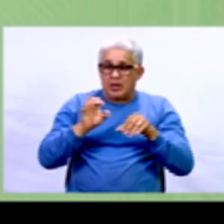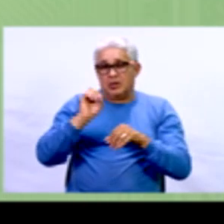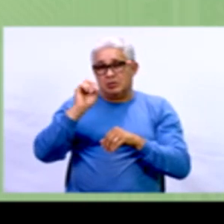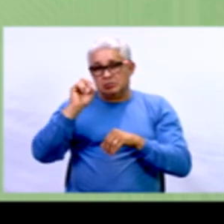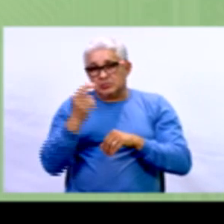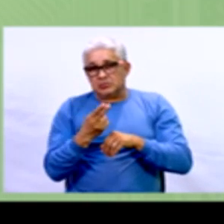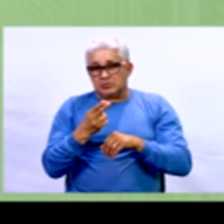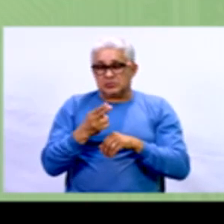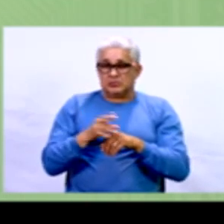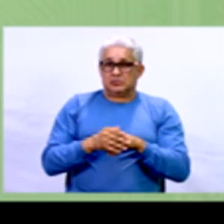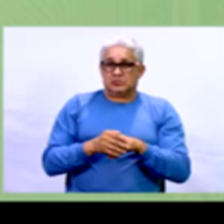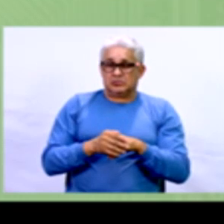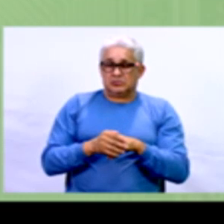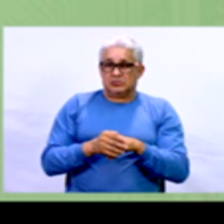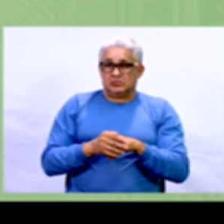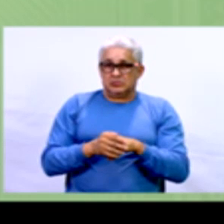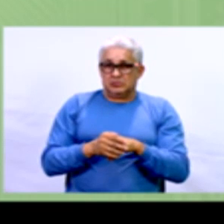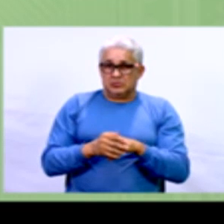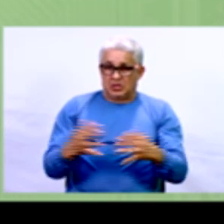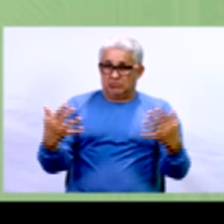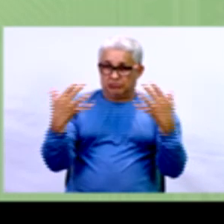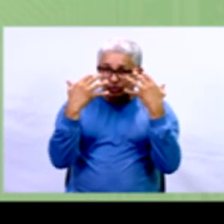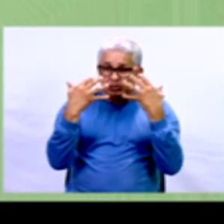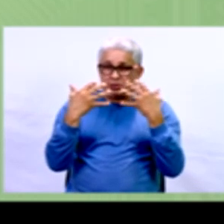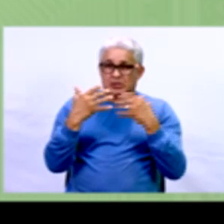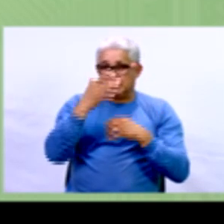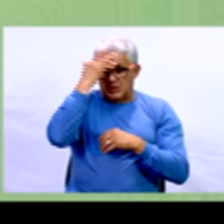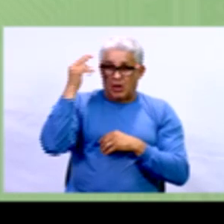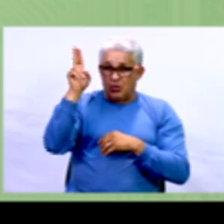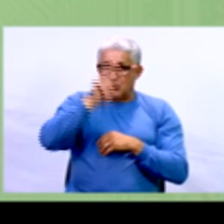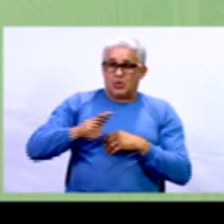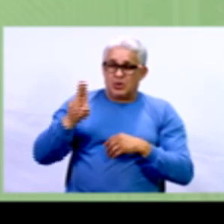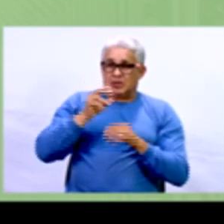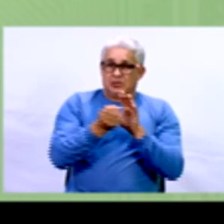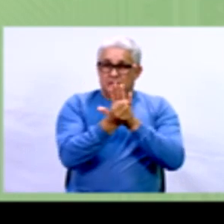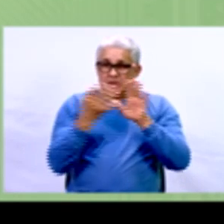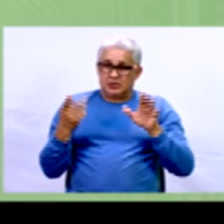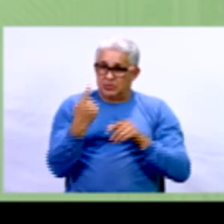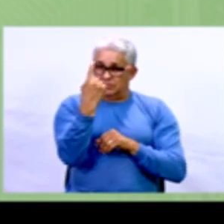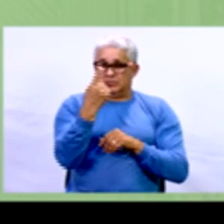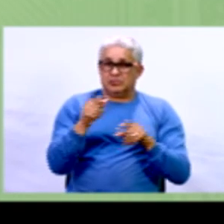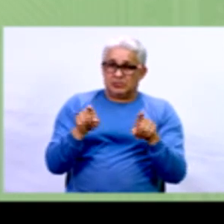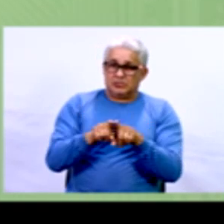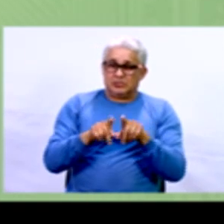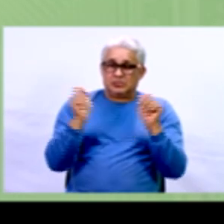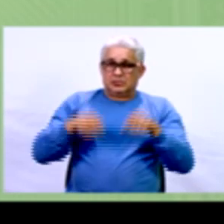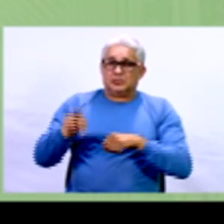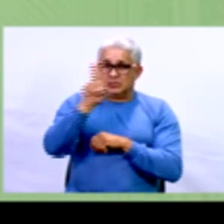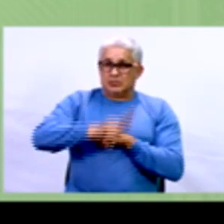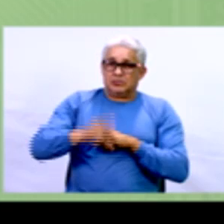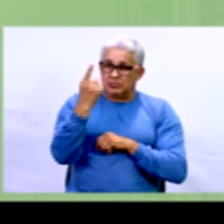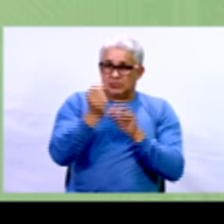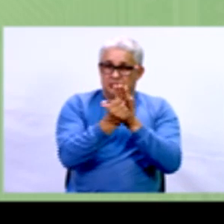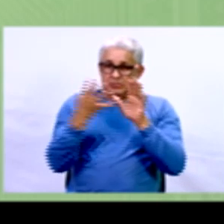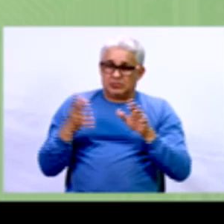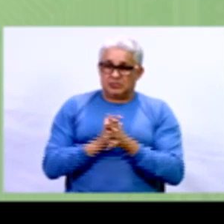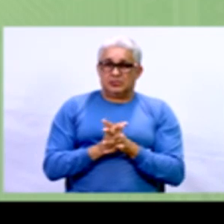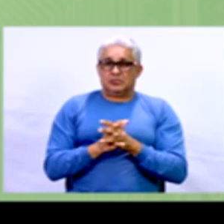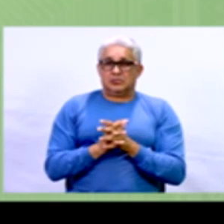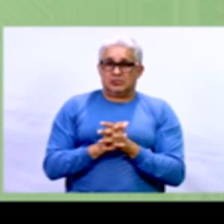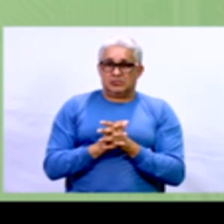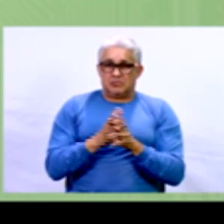ainda chamar a atenção do usuário para uma determinada aplicação e tornar a utilização de uma aplicação